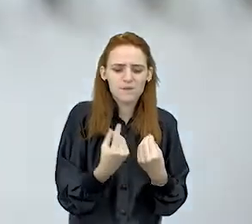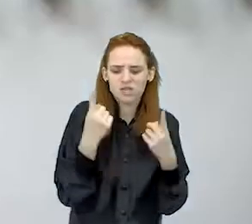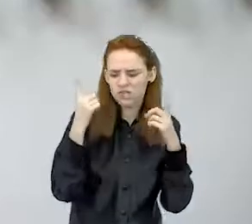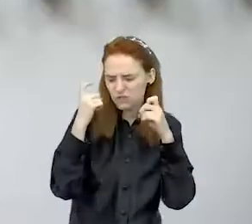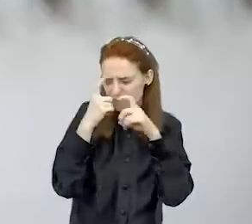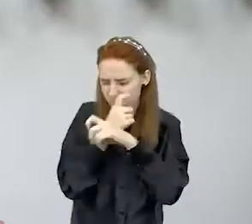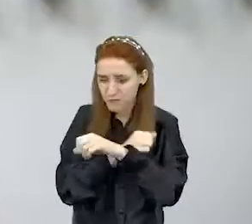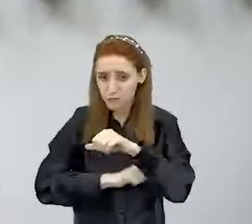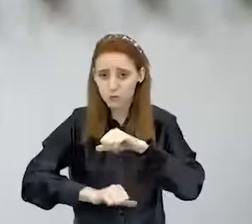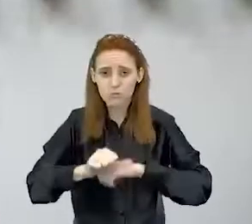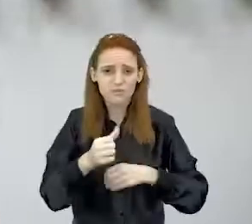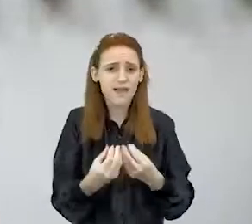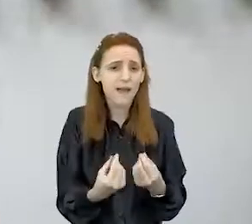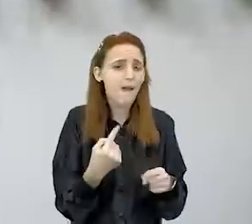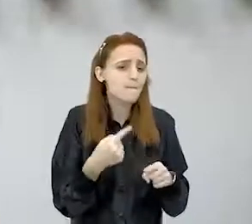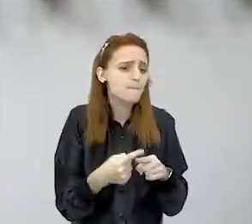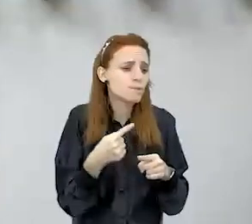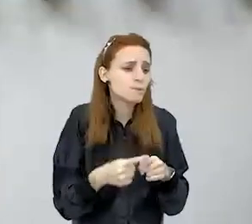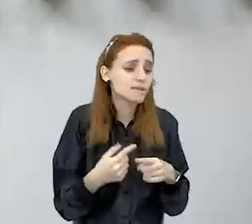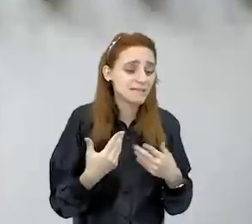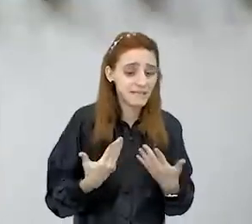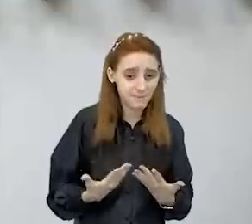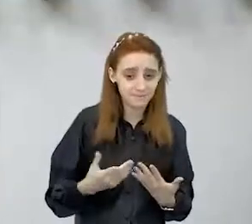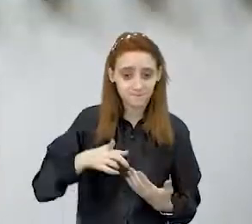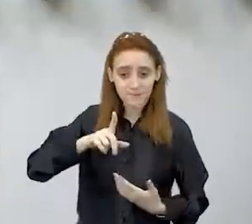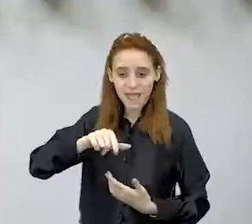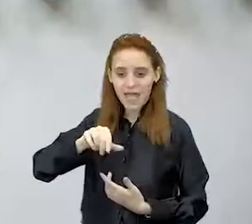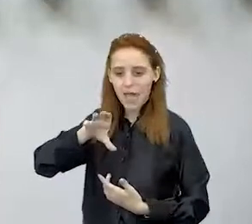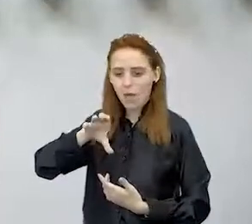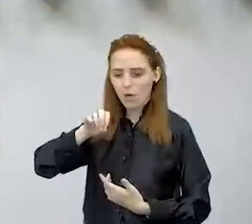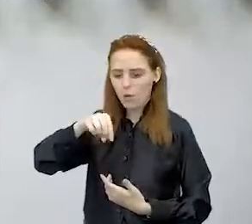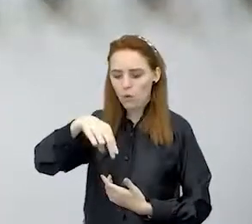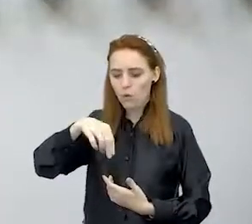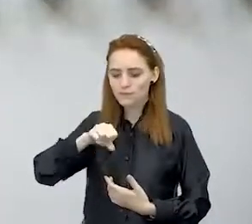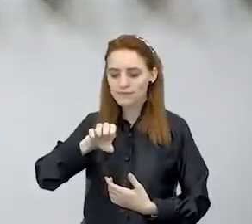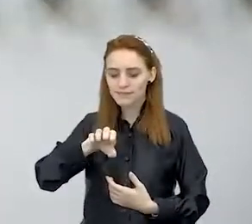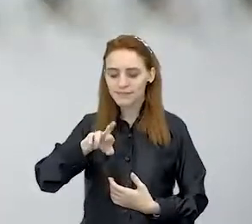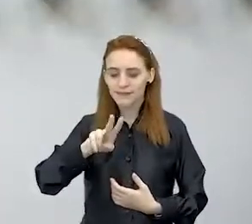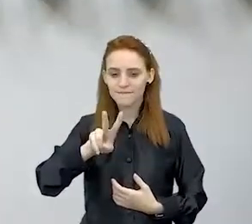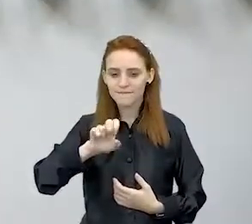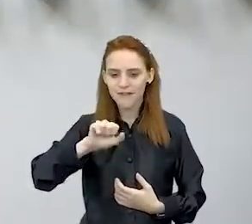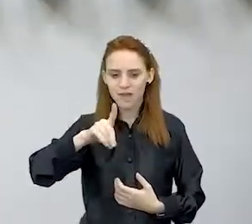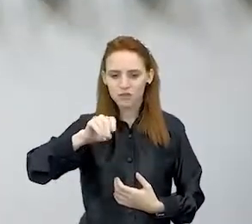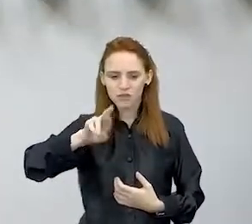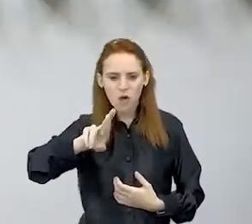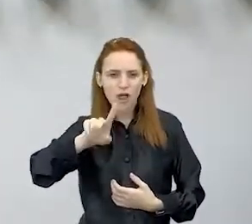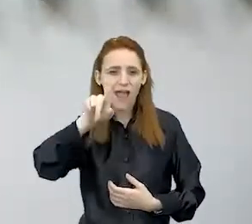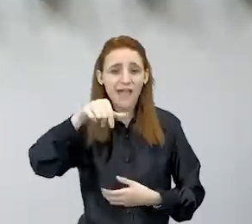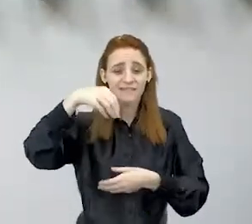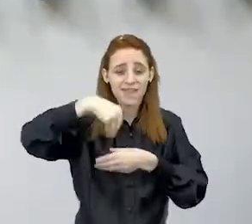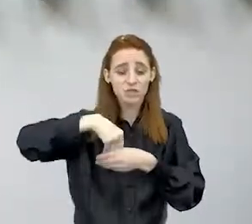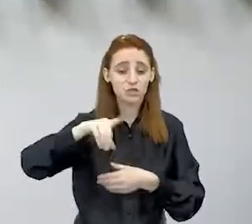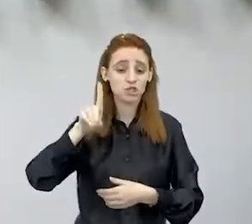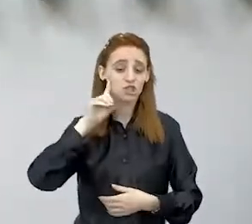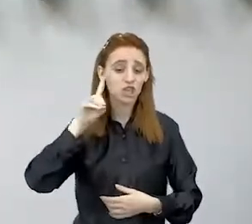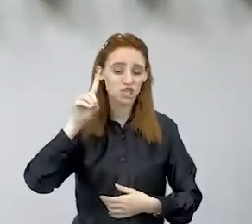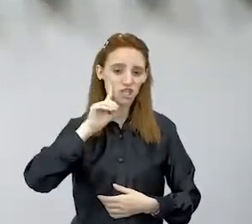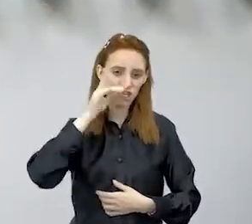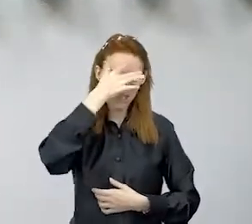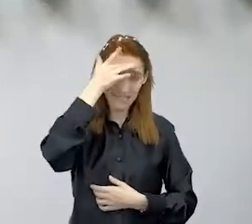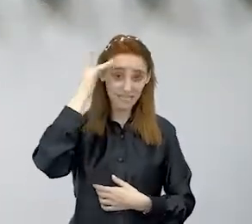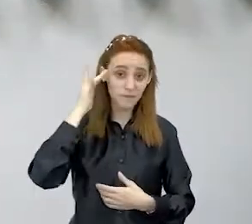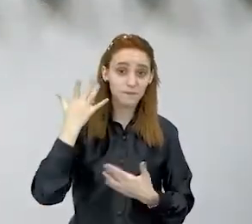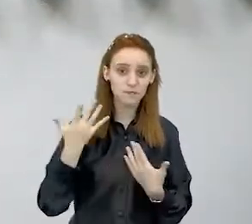que esse conservadorismo não está somente nas correntes literárias, e sim no dia a dia do ser humano. Existem ainda muitas